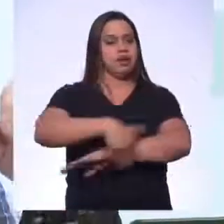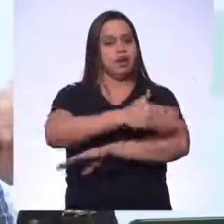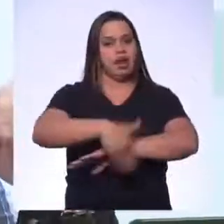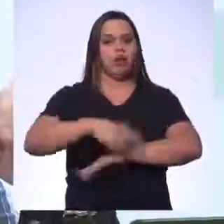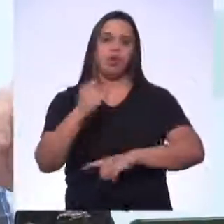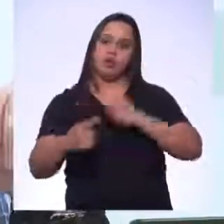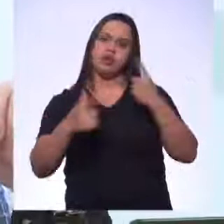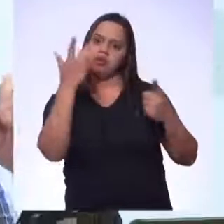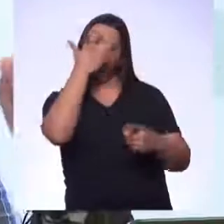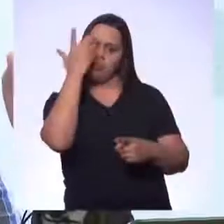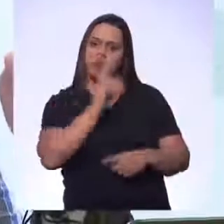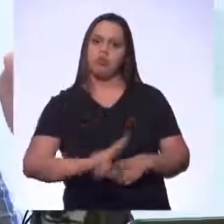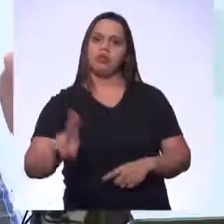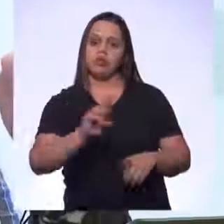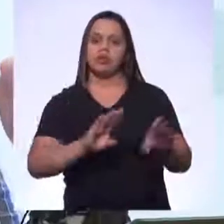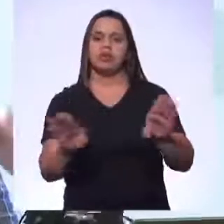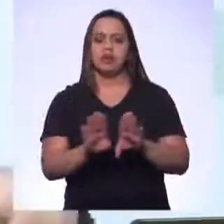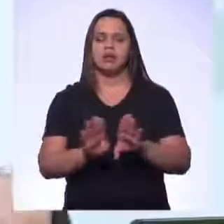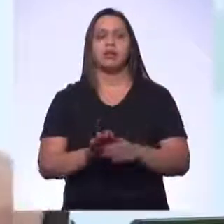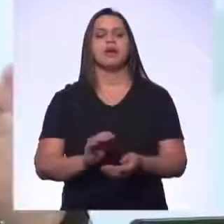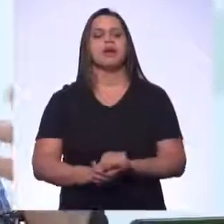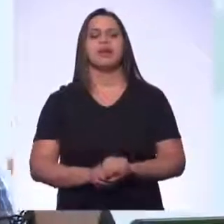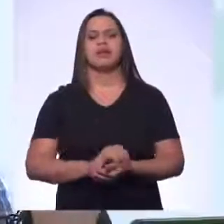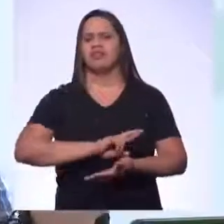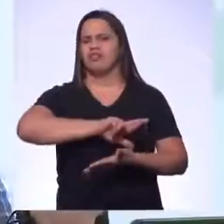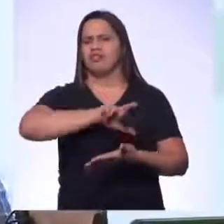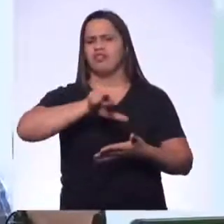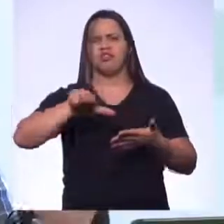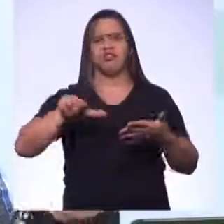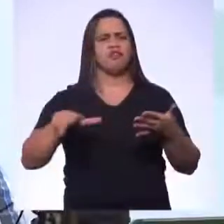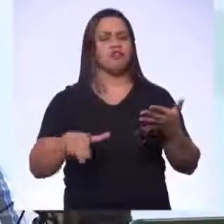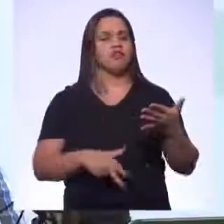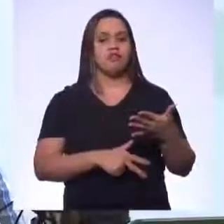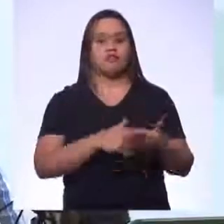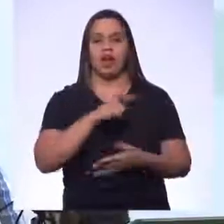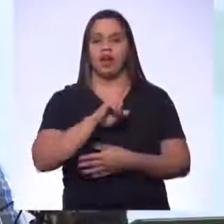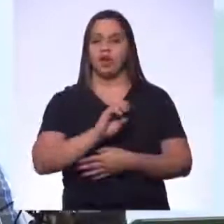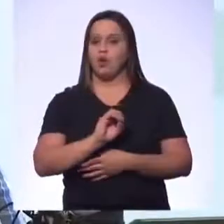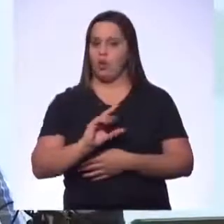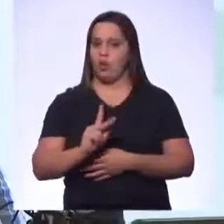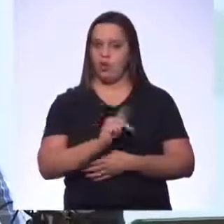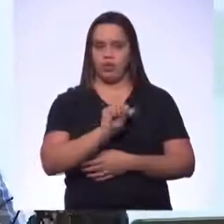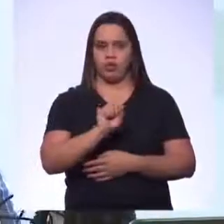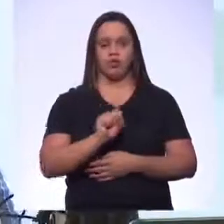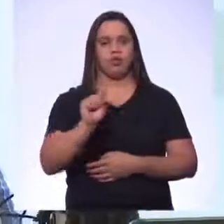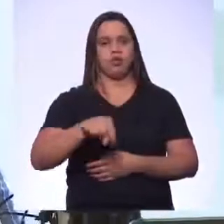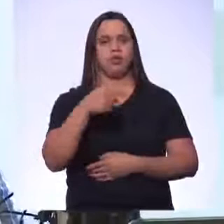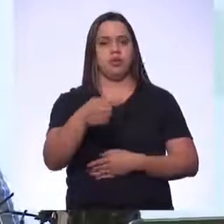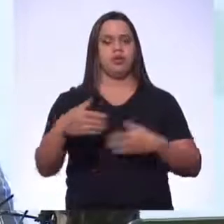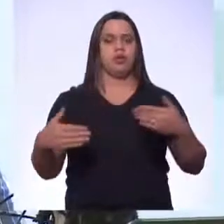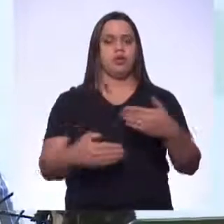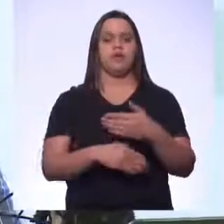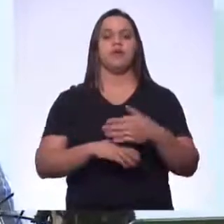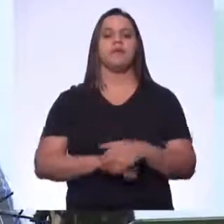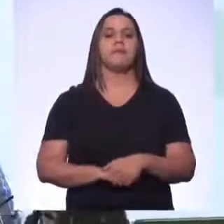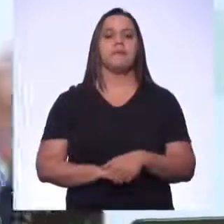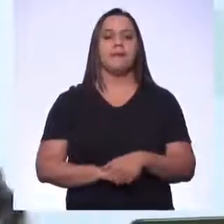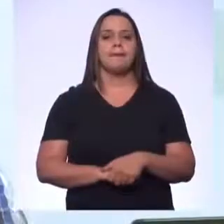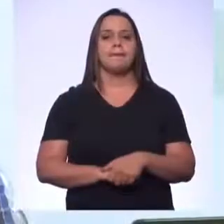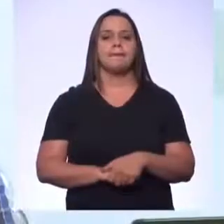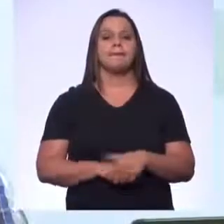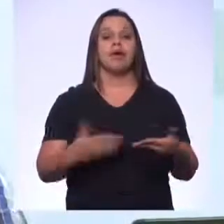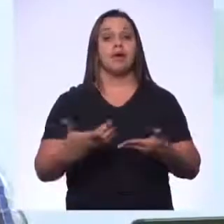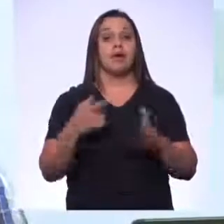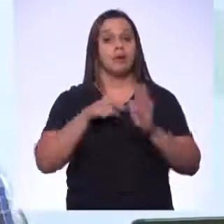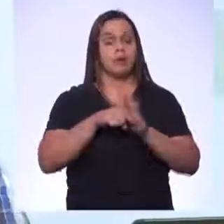pessoas usam a questão aí do granito. Então são várias formações aí, tudo bem? Vamos para a próxima aí. É uma